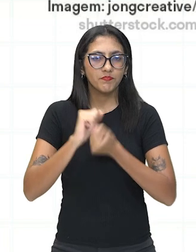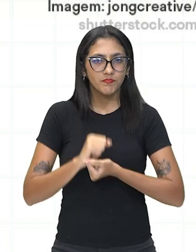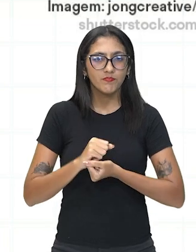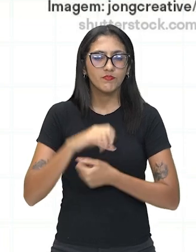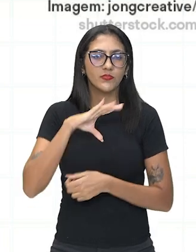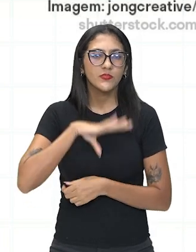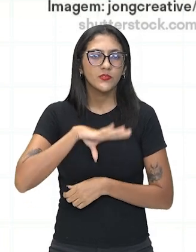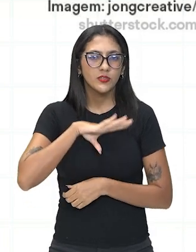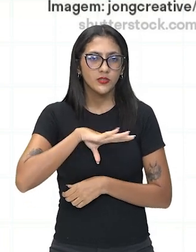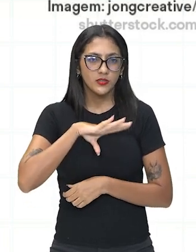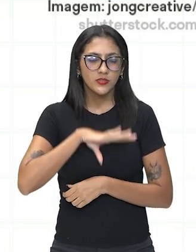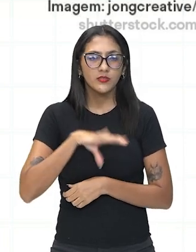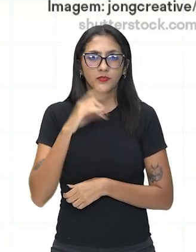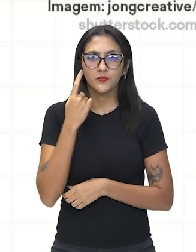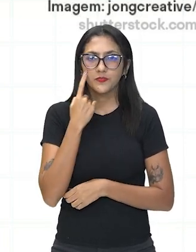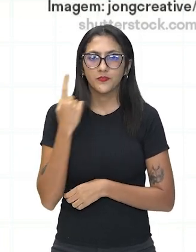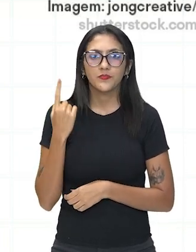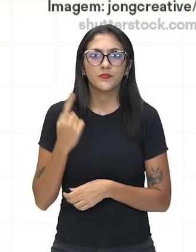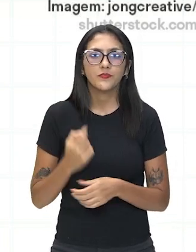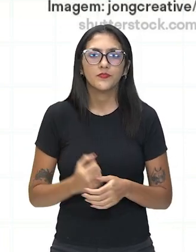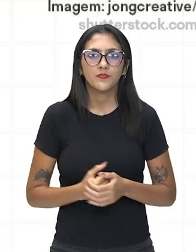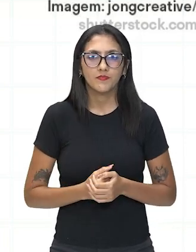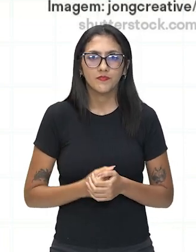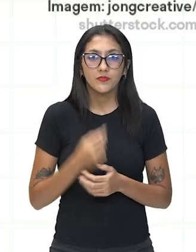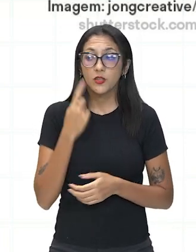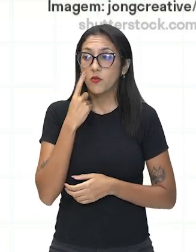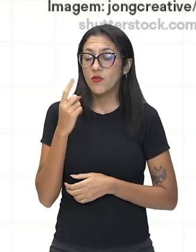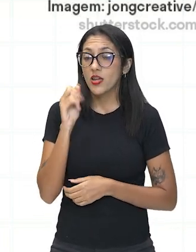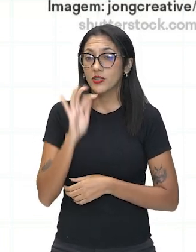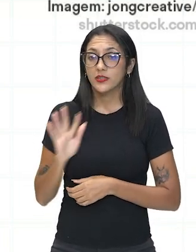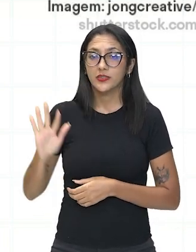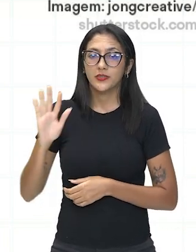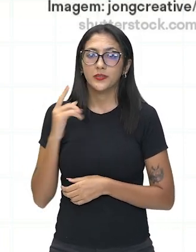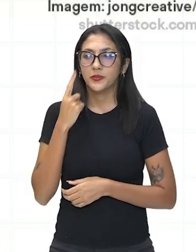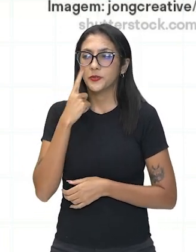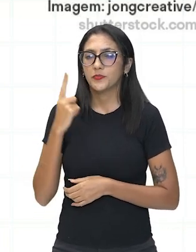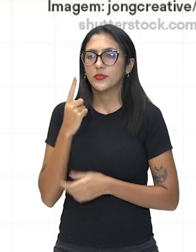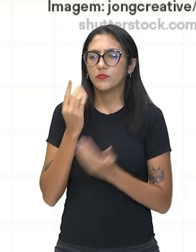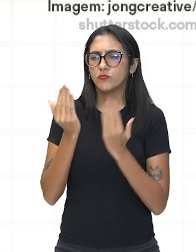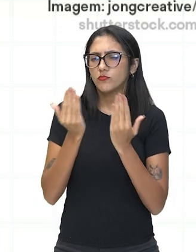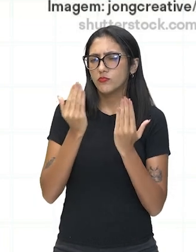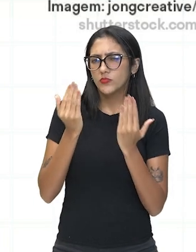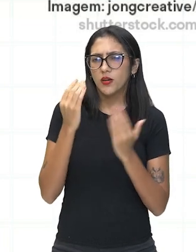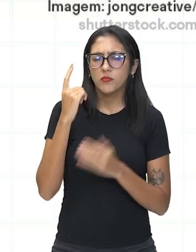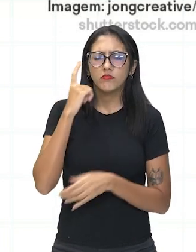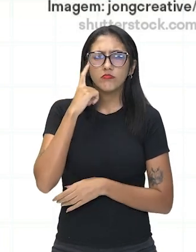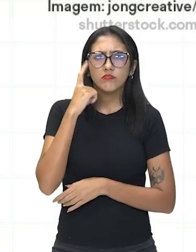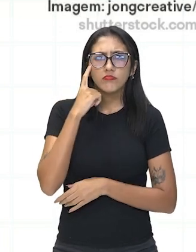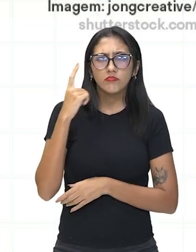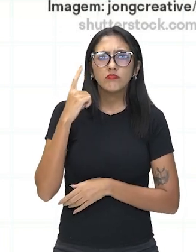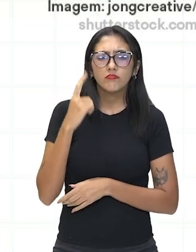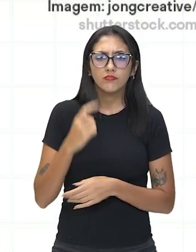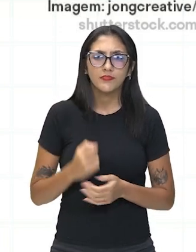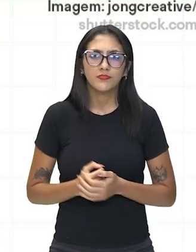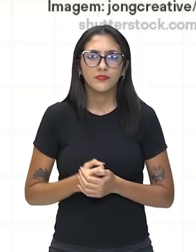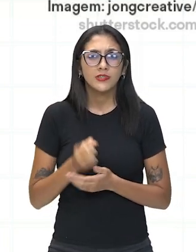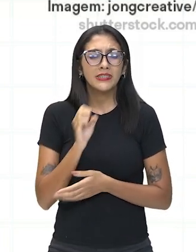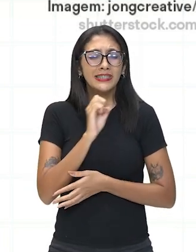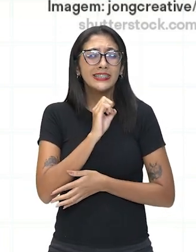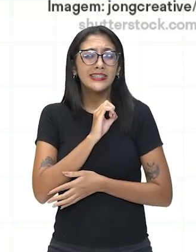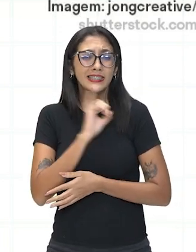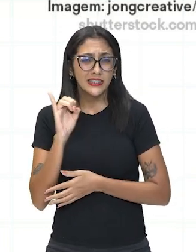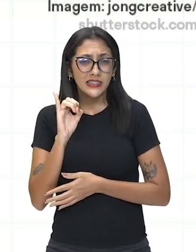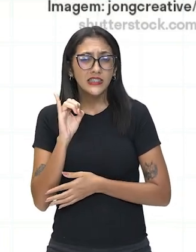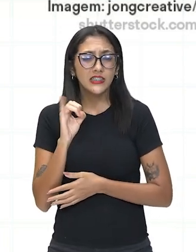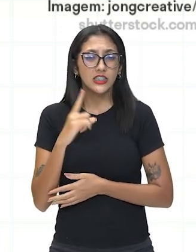money, aqui ó, a caixinha aqui cheia de dinheiro, ele está só pensando, né? Se eu tivesse todo aquele dinheiro,